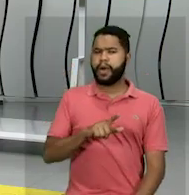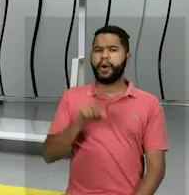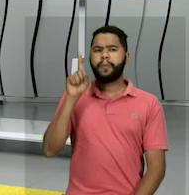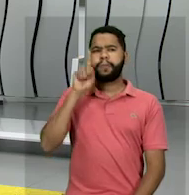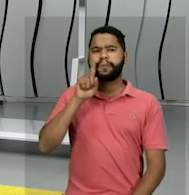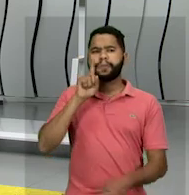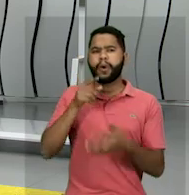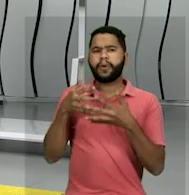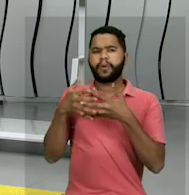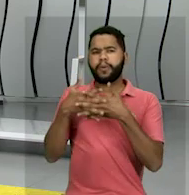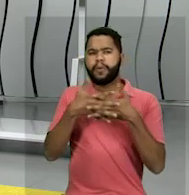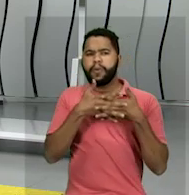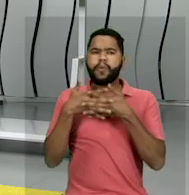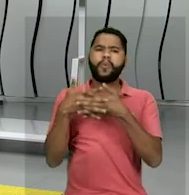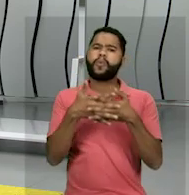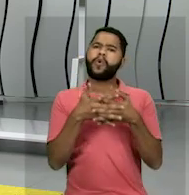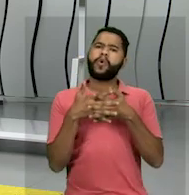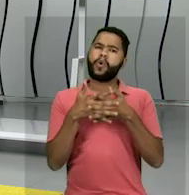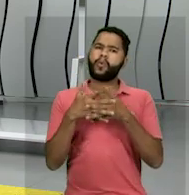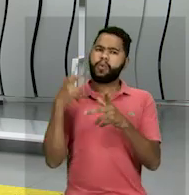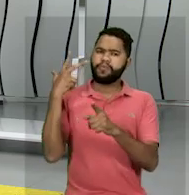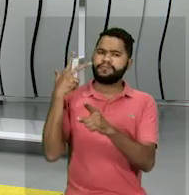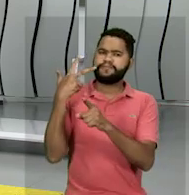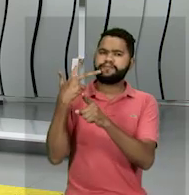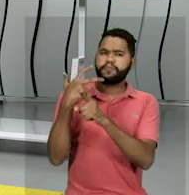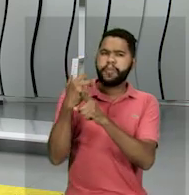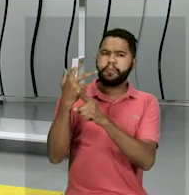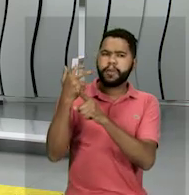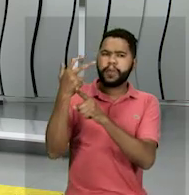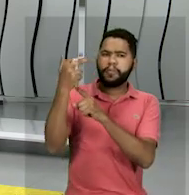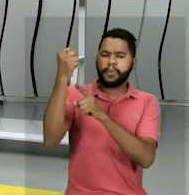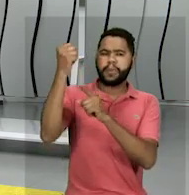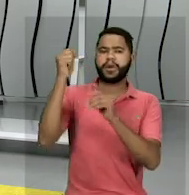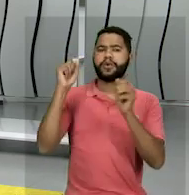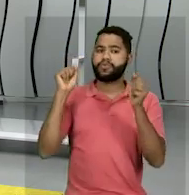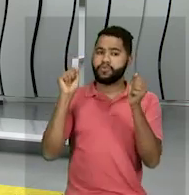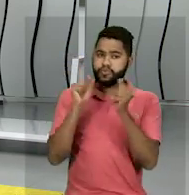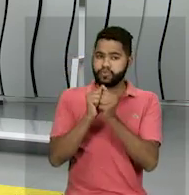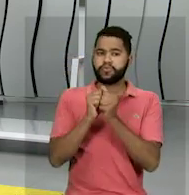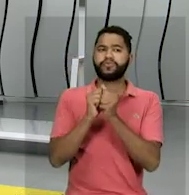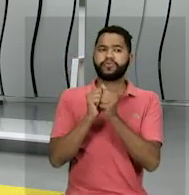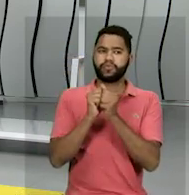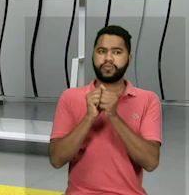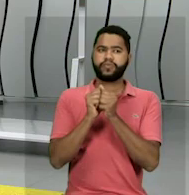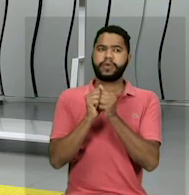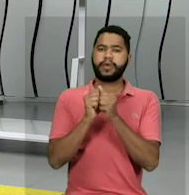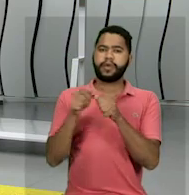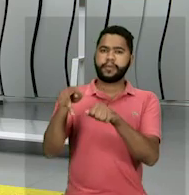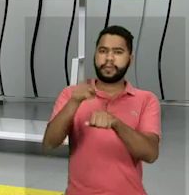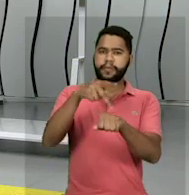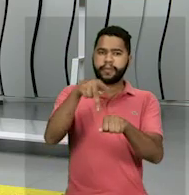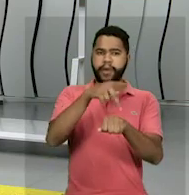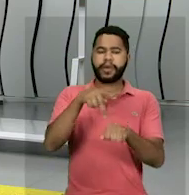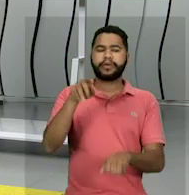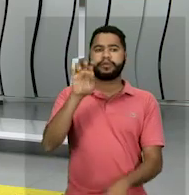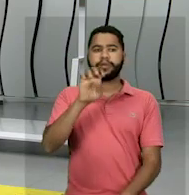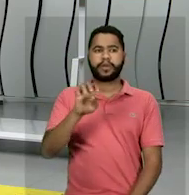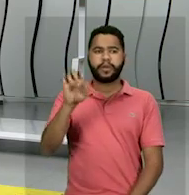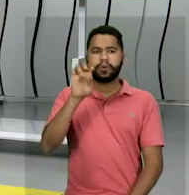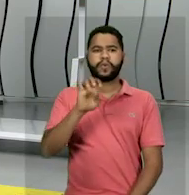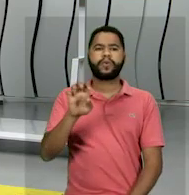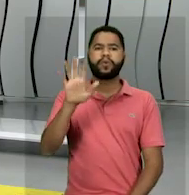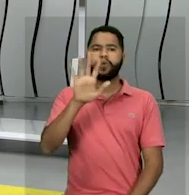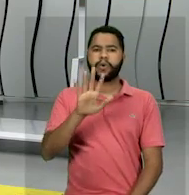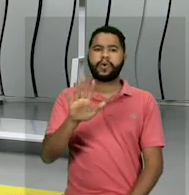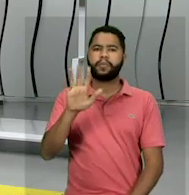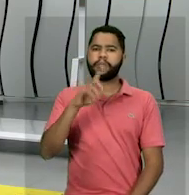Unidos foi vencedor dessa guerra ali, né, ao lado, né, de países da Europa que protagonizaram